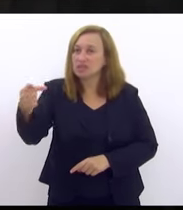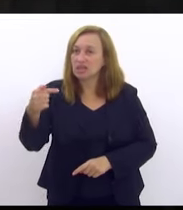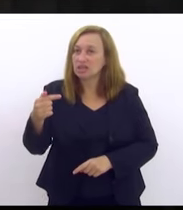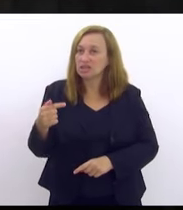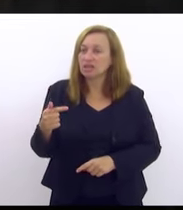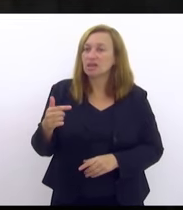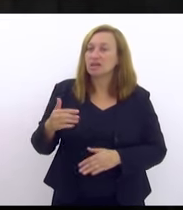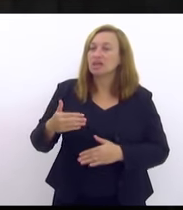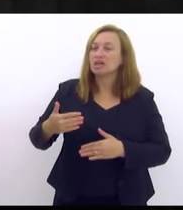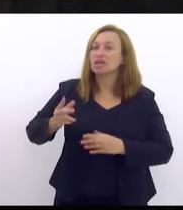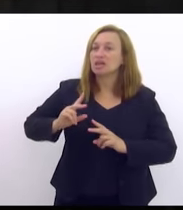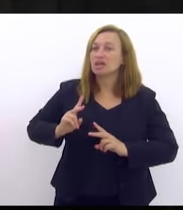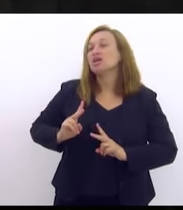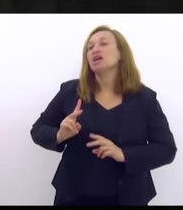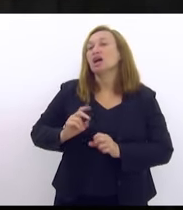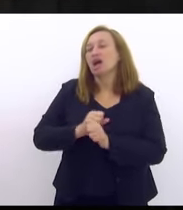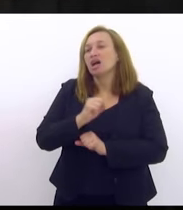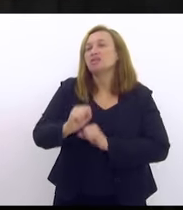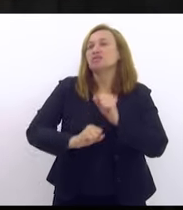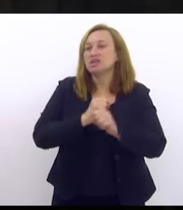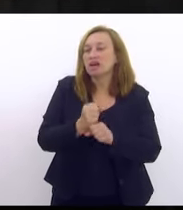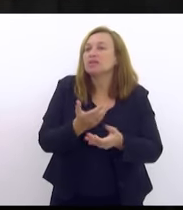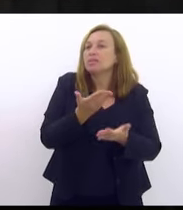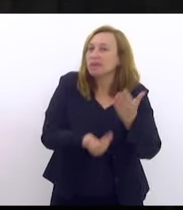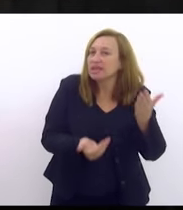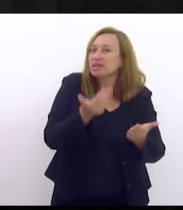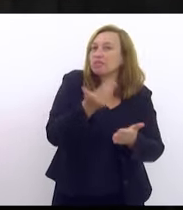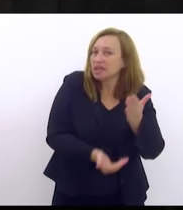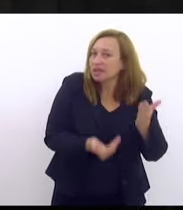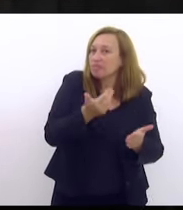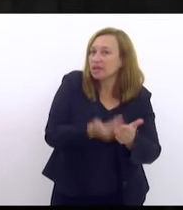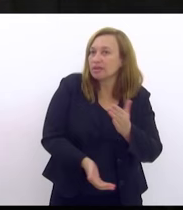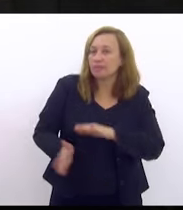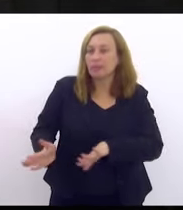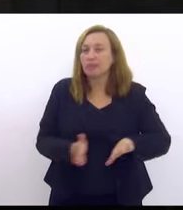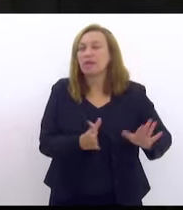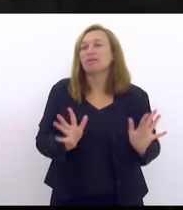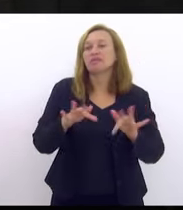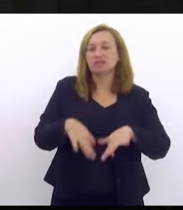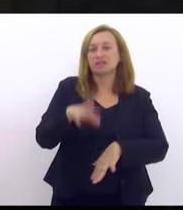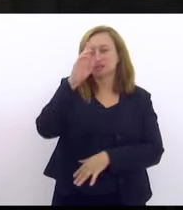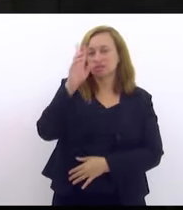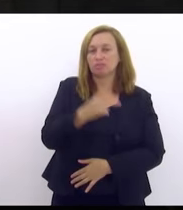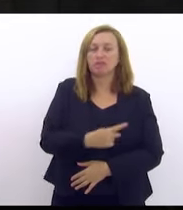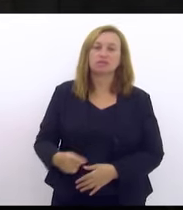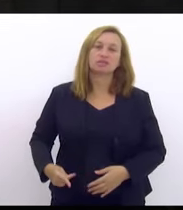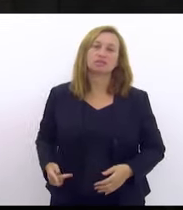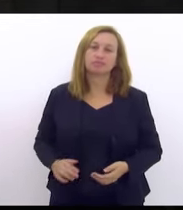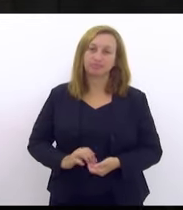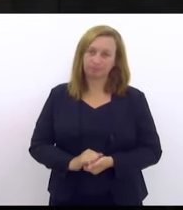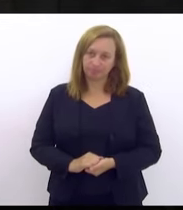bilhões e meio, todos os anos, corrigido monetariamente. E para terminar, senhora presidente,